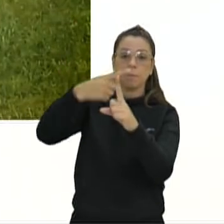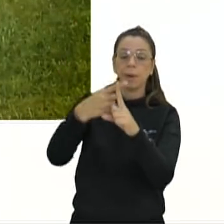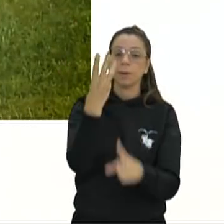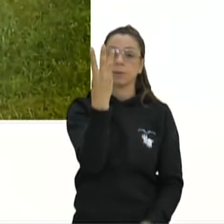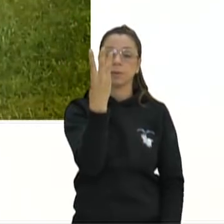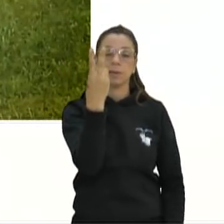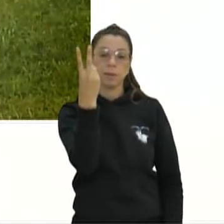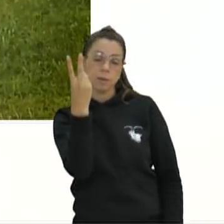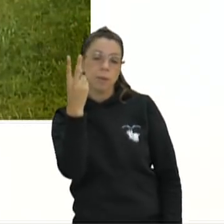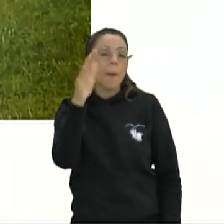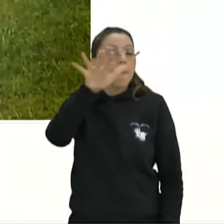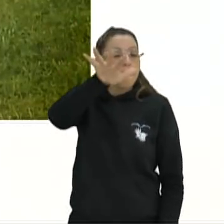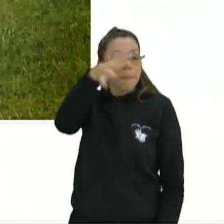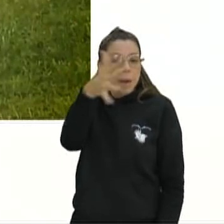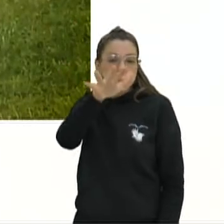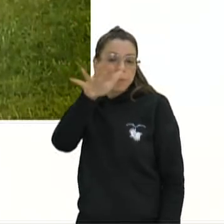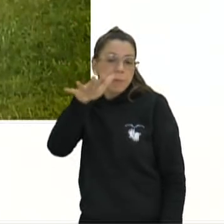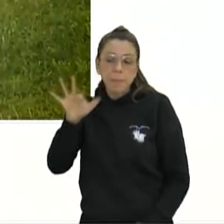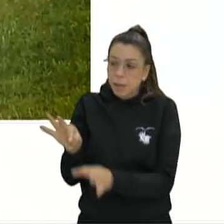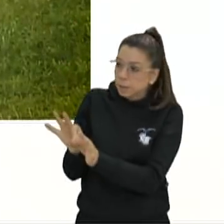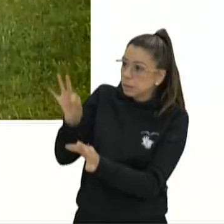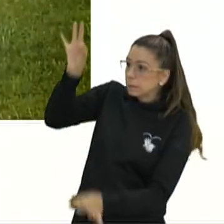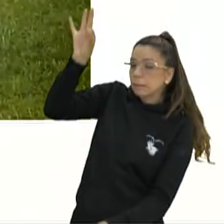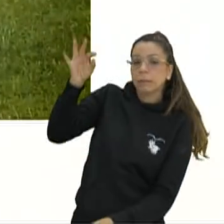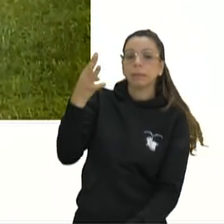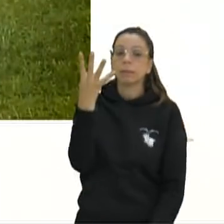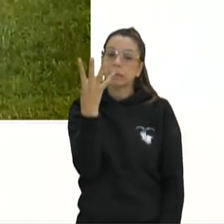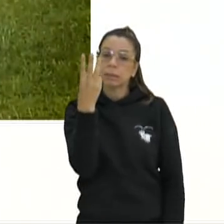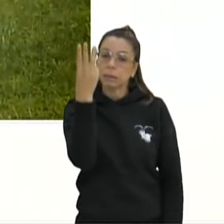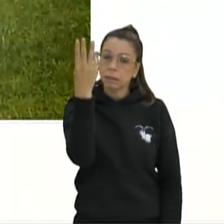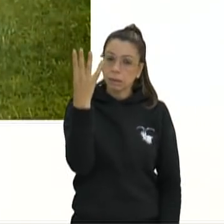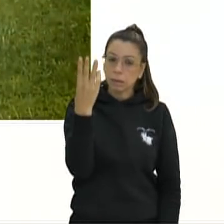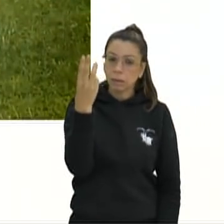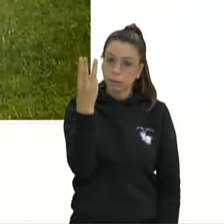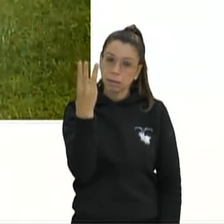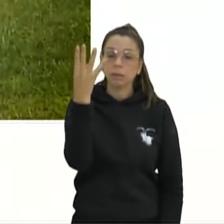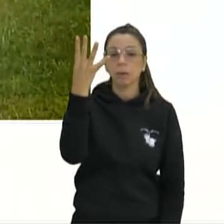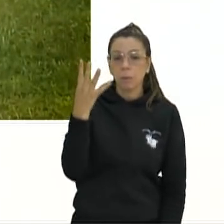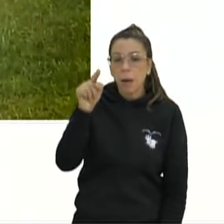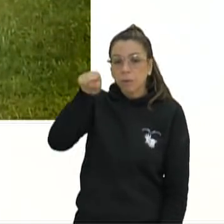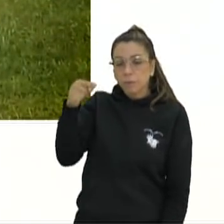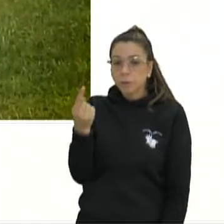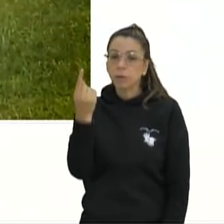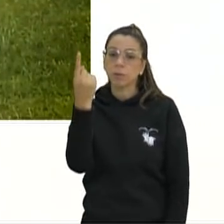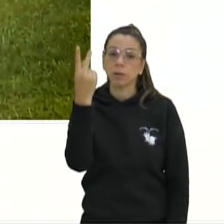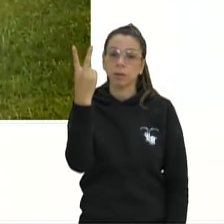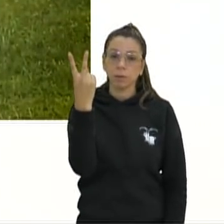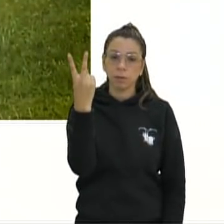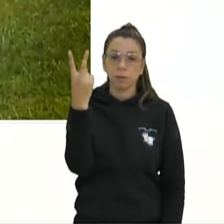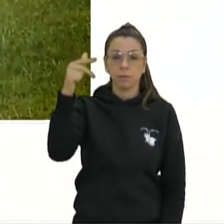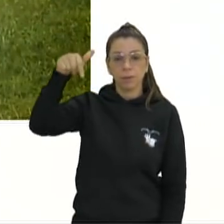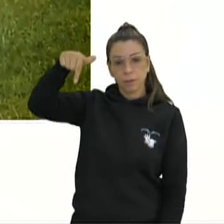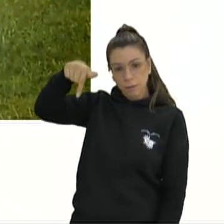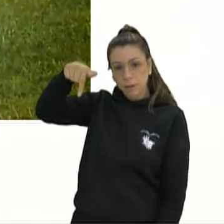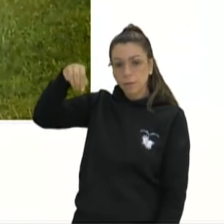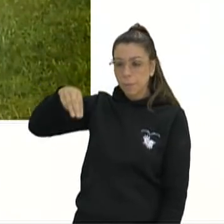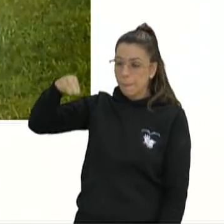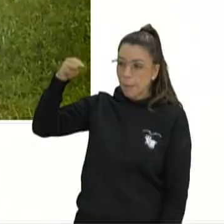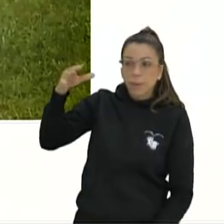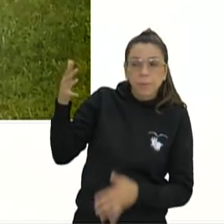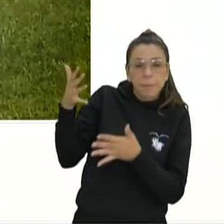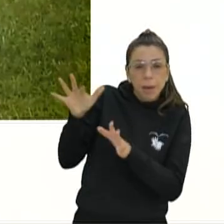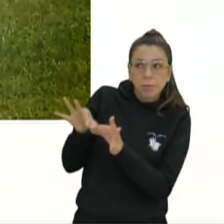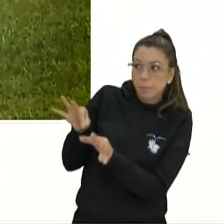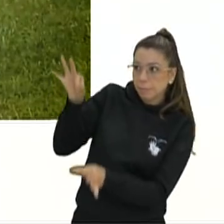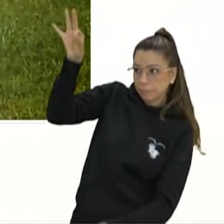altura aproximada de 34,27 metros. Então, aquela torre lá tem uma altura de 34,27 metros